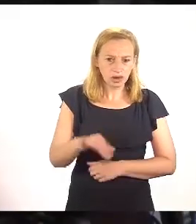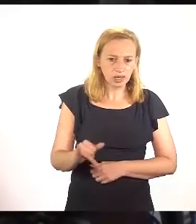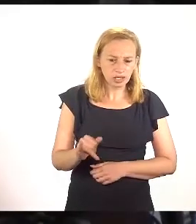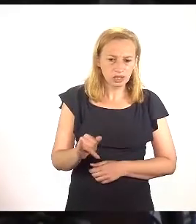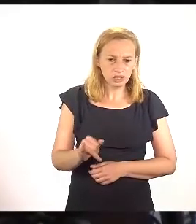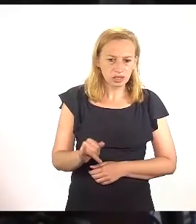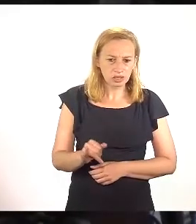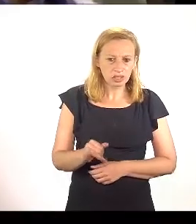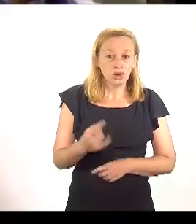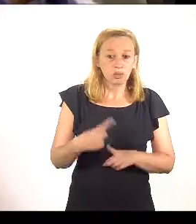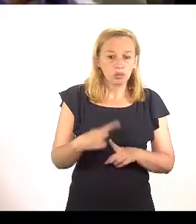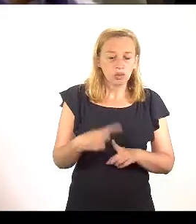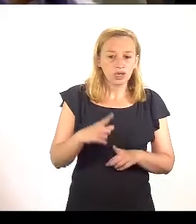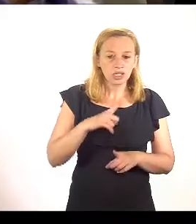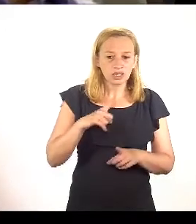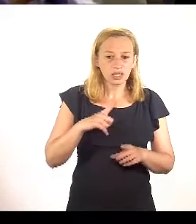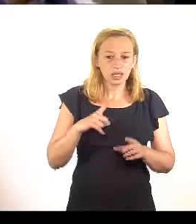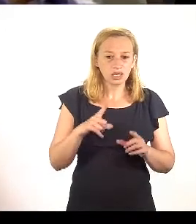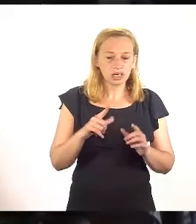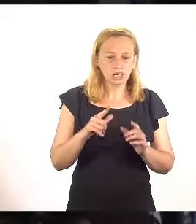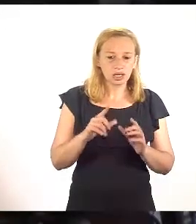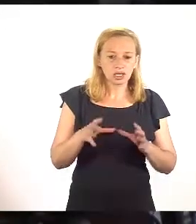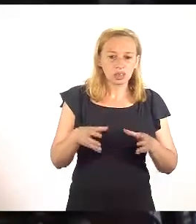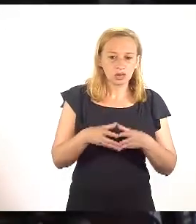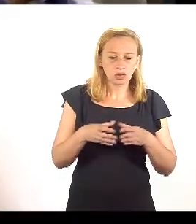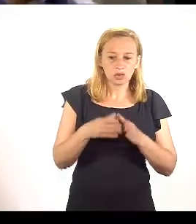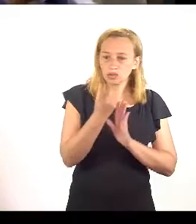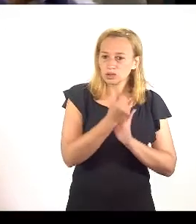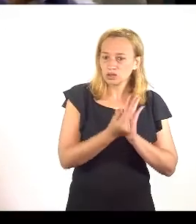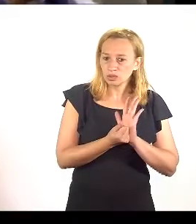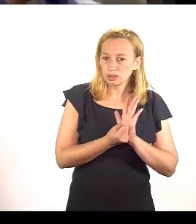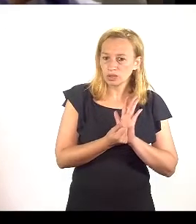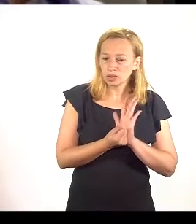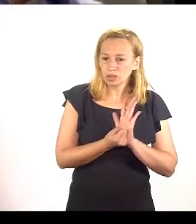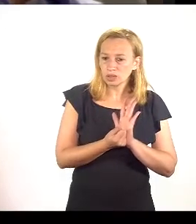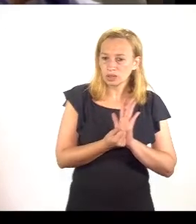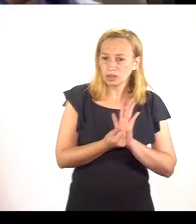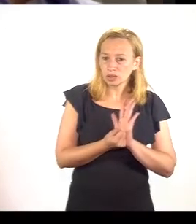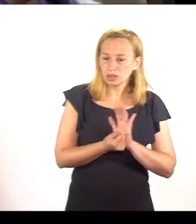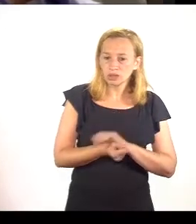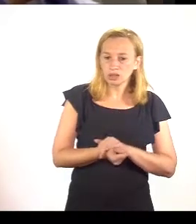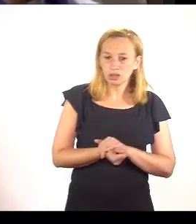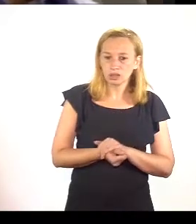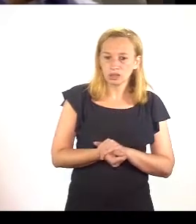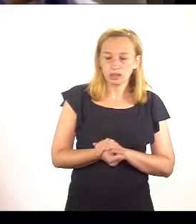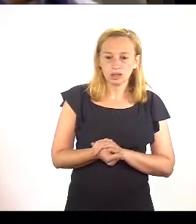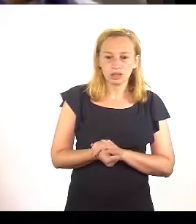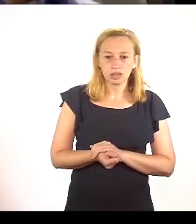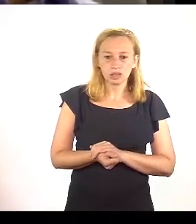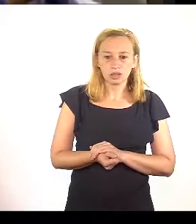horas. Porque tem a comissão de orçamento também. Eu sei também. Às 10 horas a sabatina. A segunda